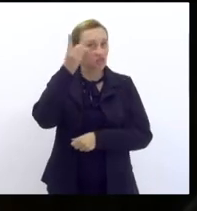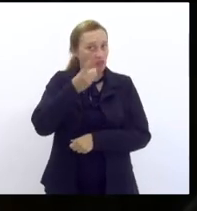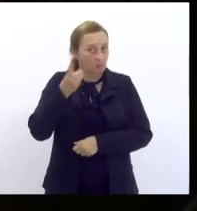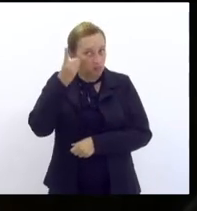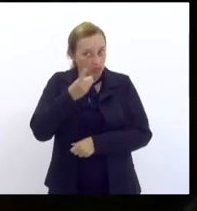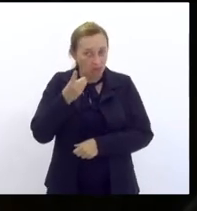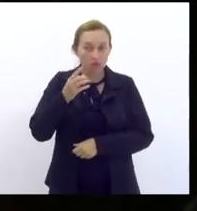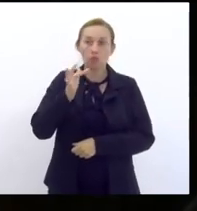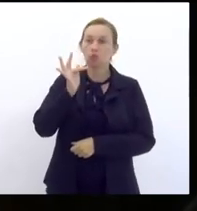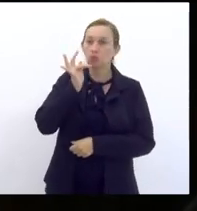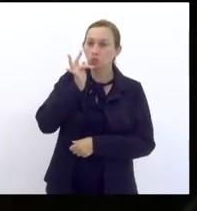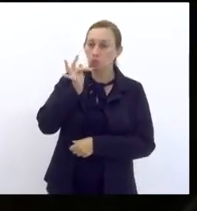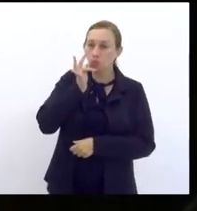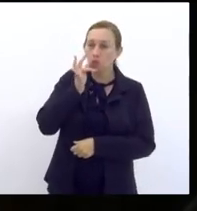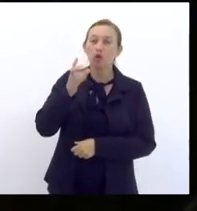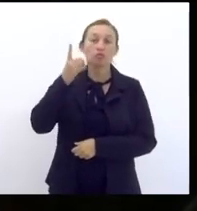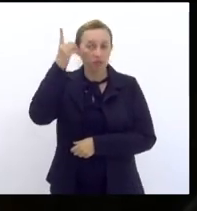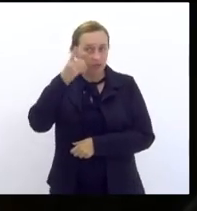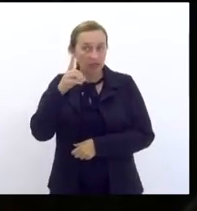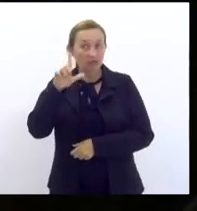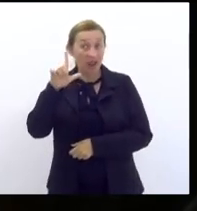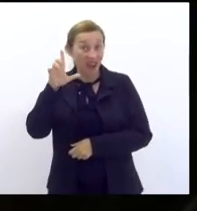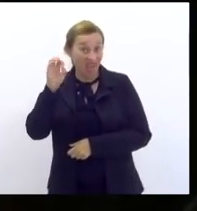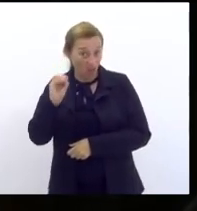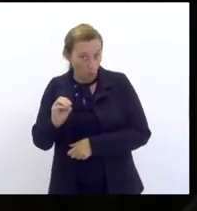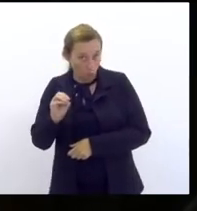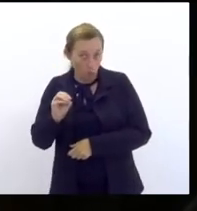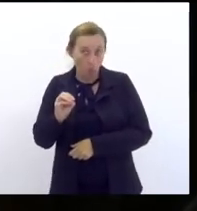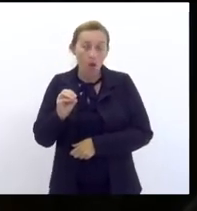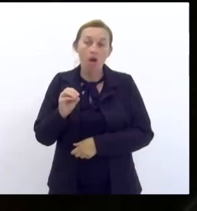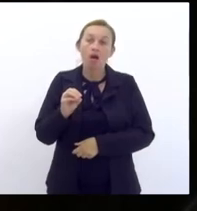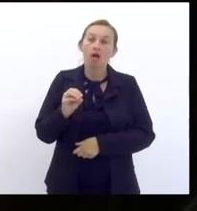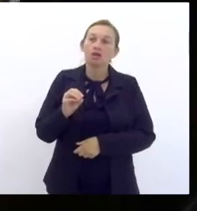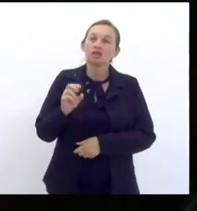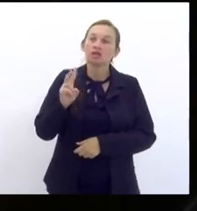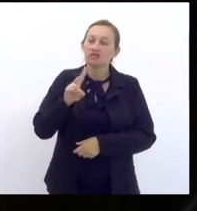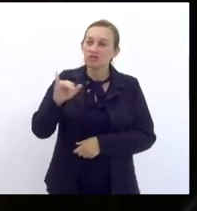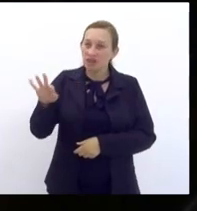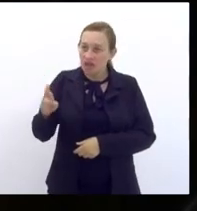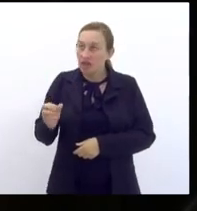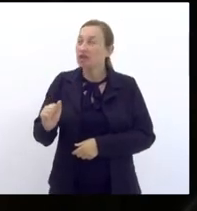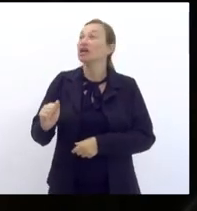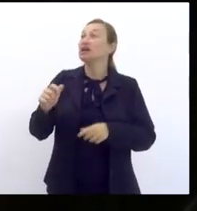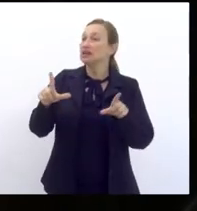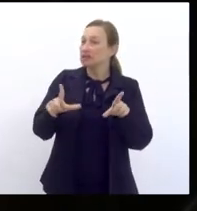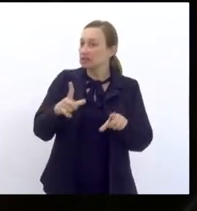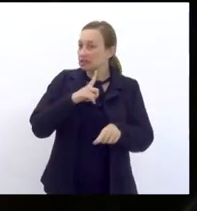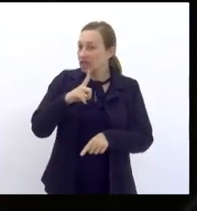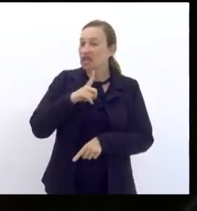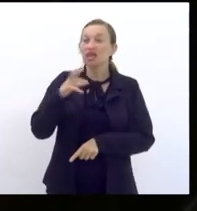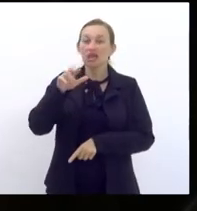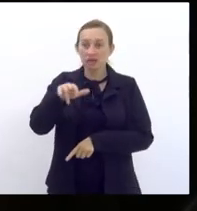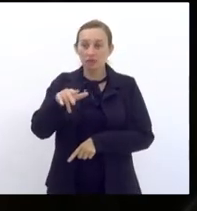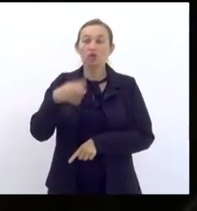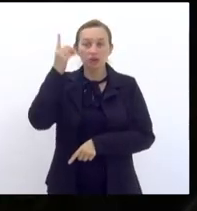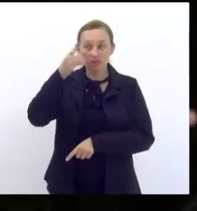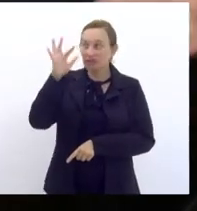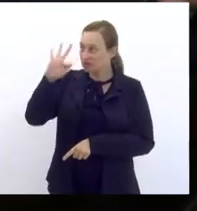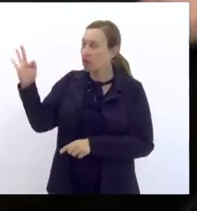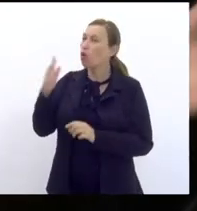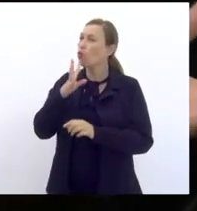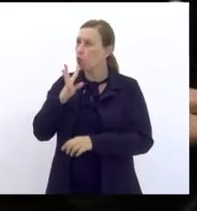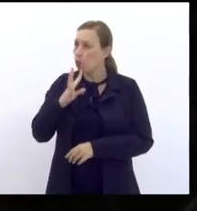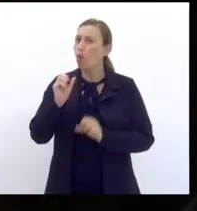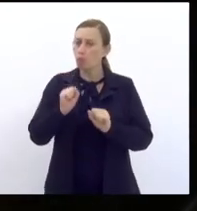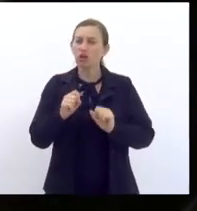como Jorge Felipe Neto como Deputado Leo Vieira que tem até o irmão que é deputado federal hoje que eu conheci e pode ajudar muito Sem